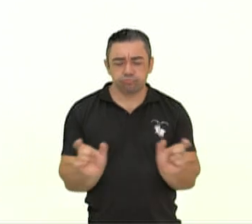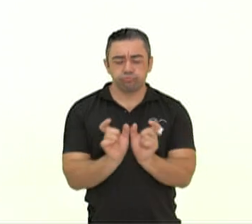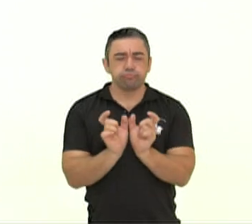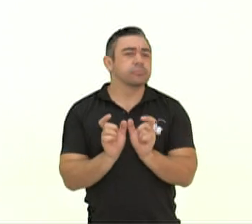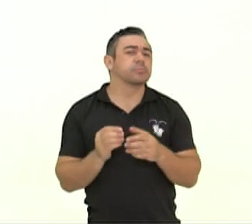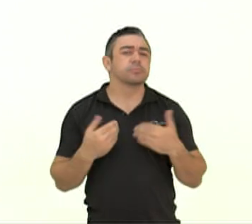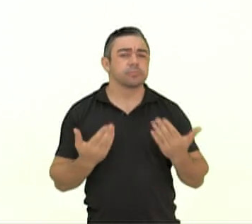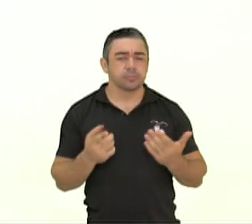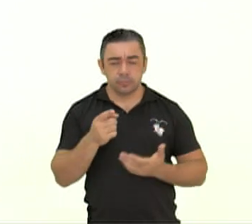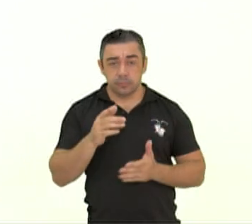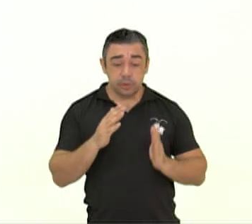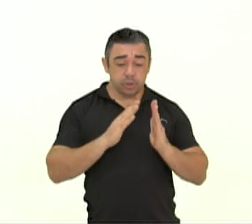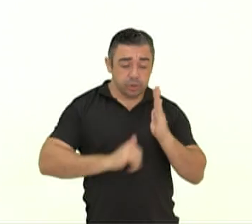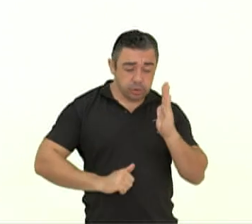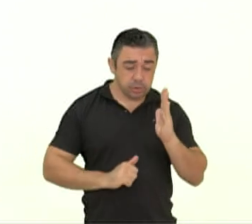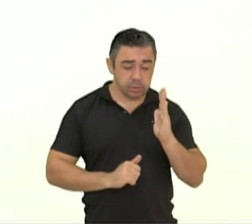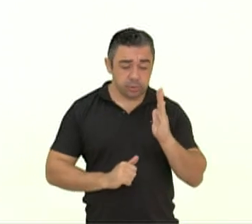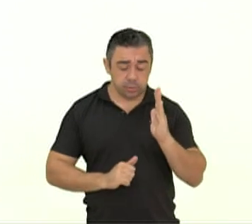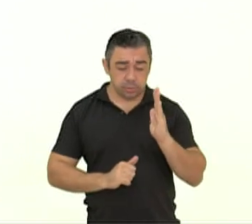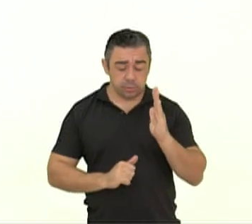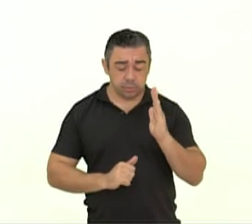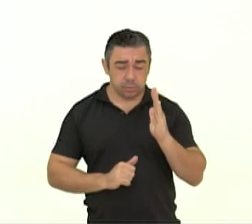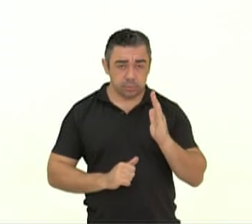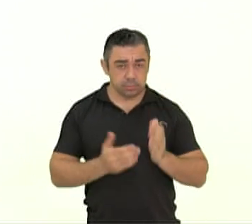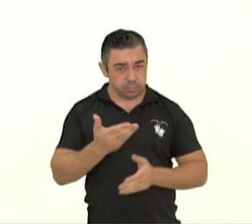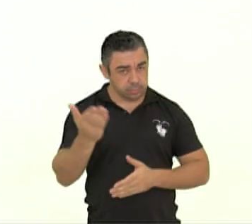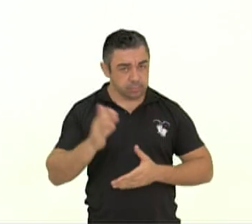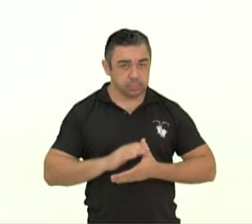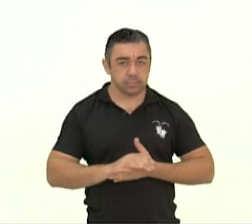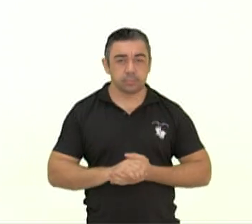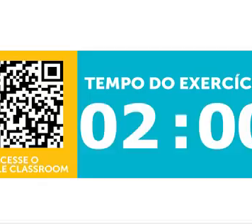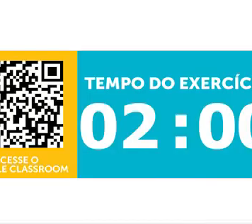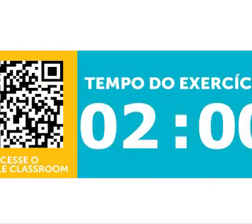que é aquele que se você tirar ele, né? Com vocês lá.